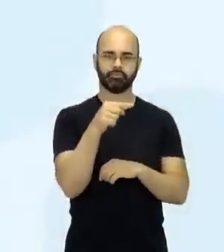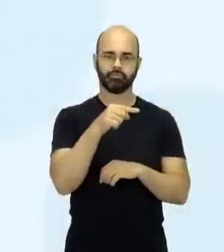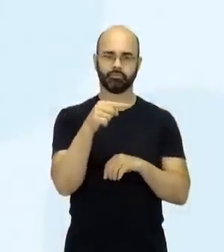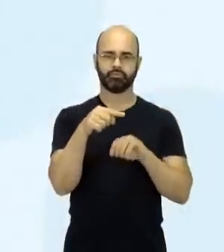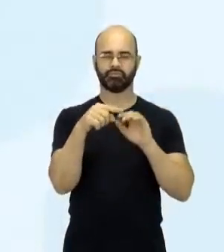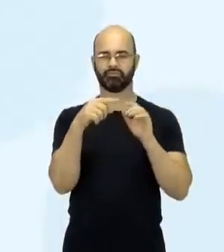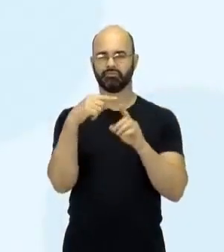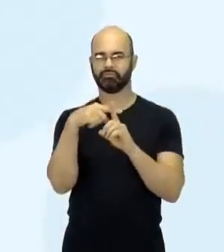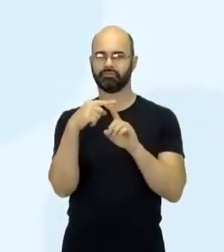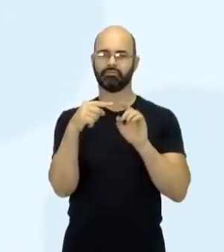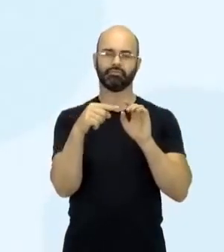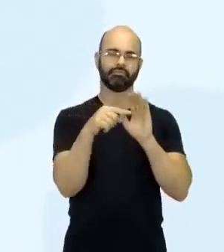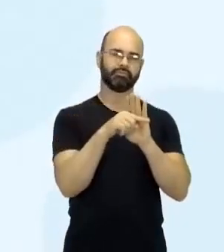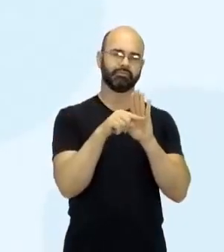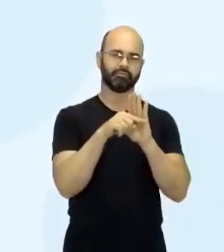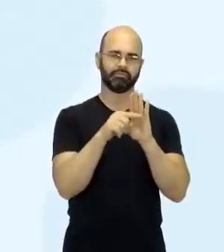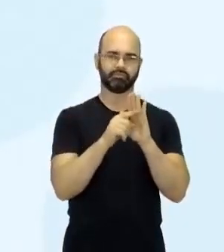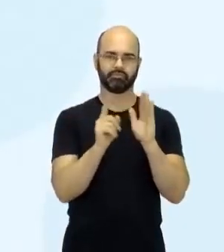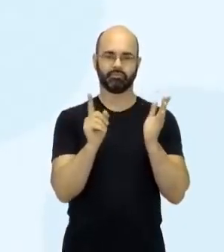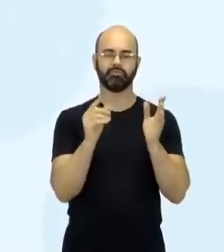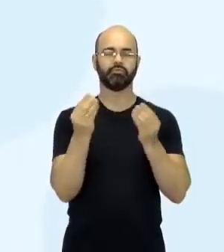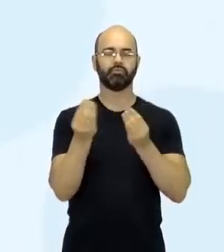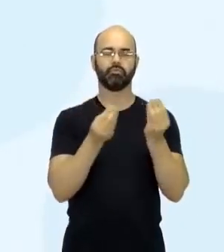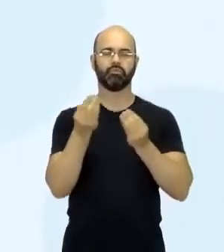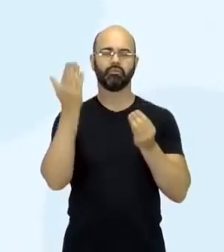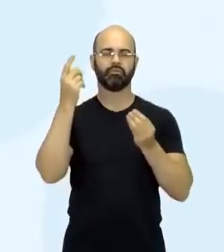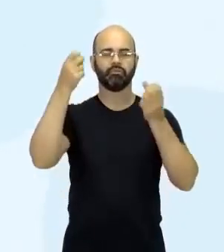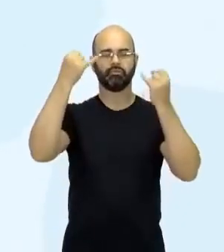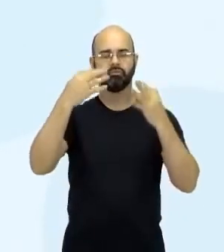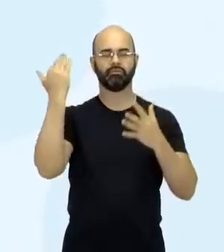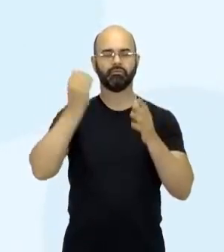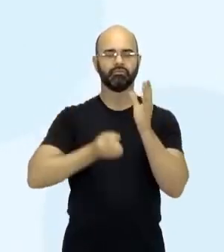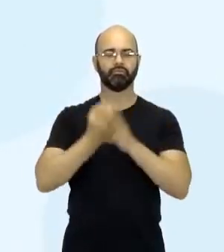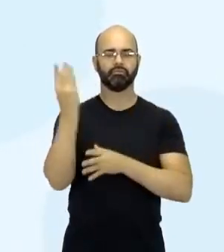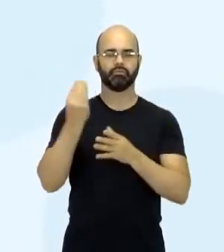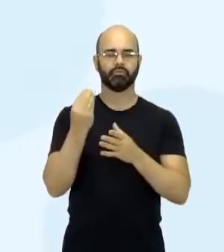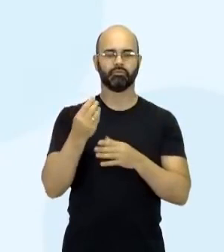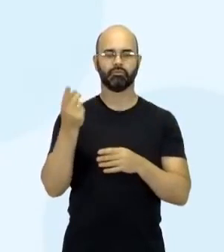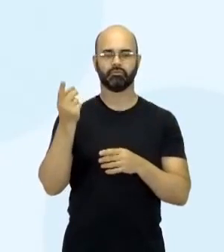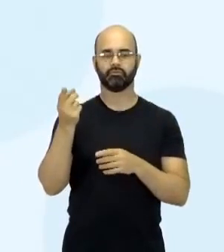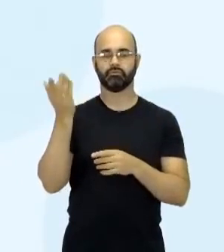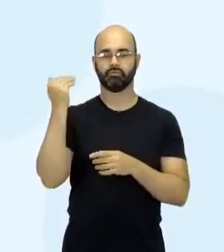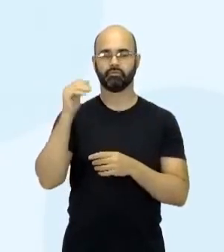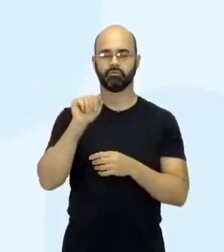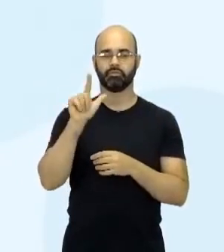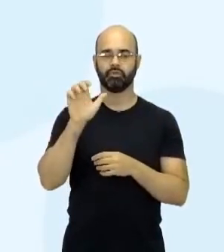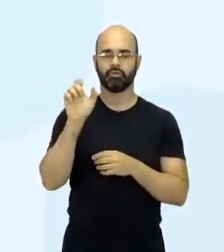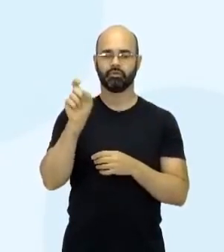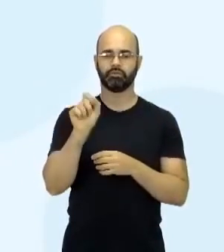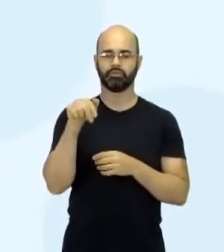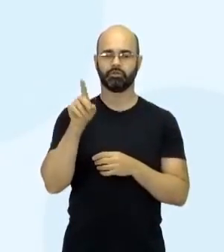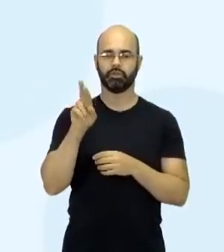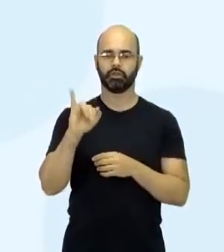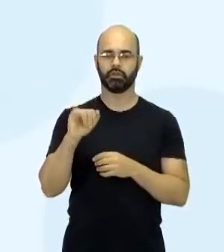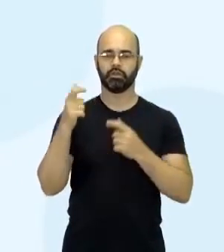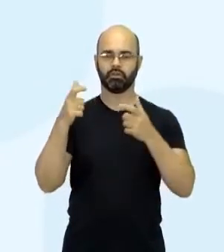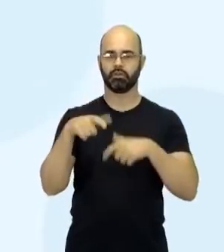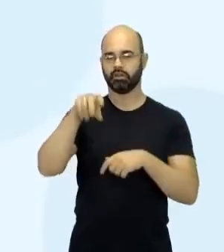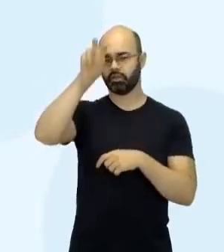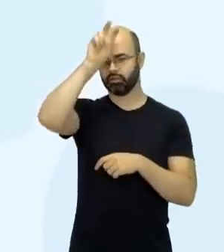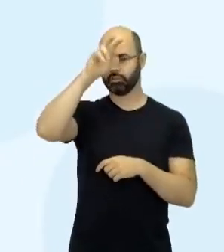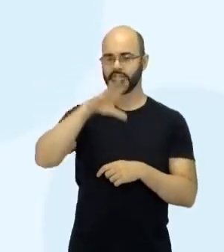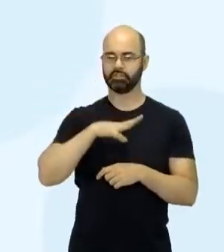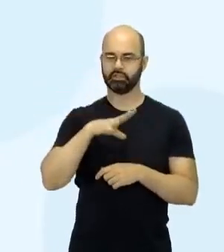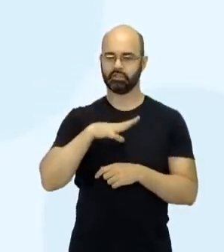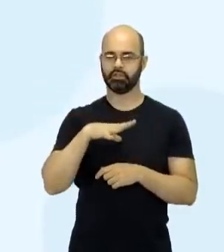ideia que aí eu fui trazendo lá na história, essa história aí de como surgiu, né? Surgiu em Alexandria, na cidade do Egito,